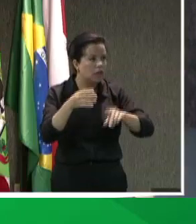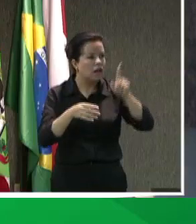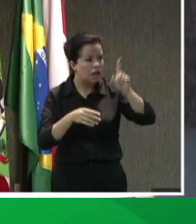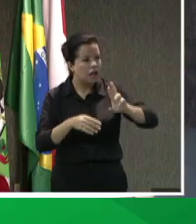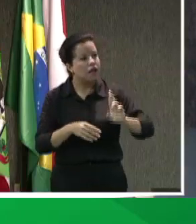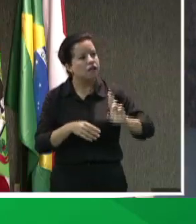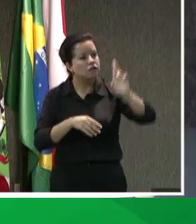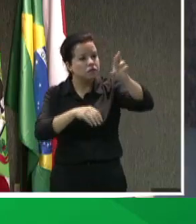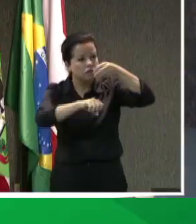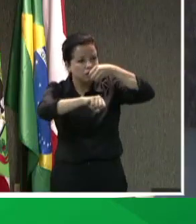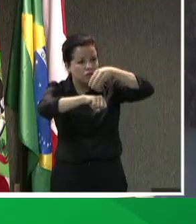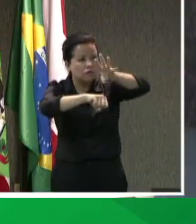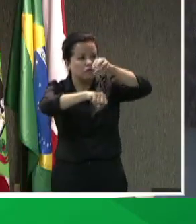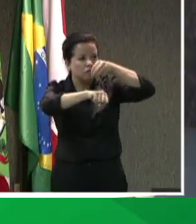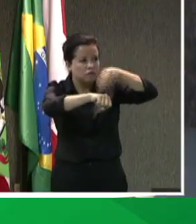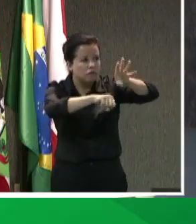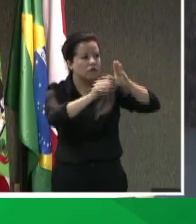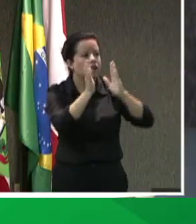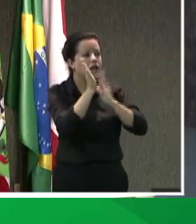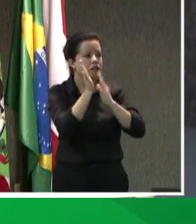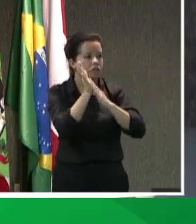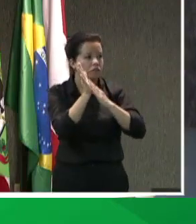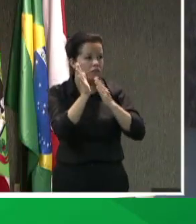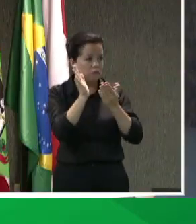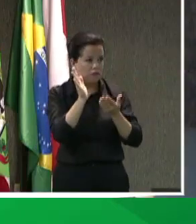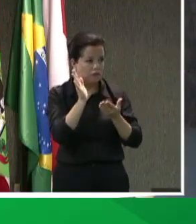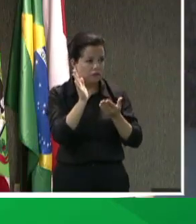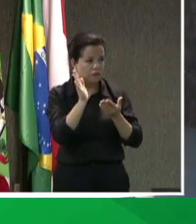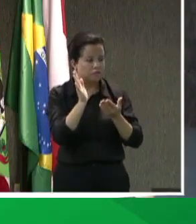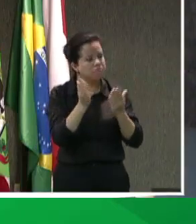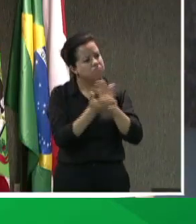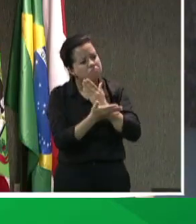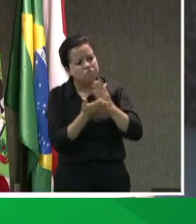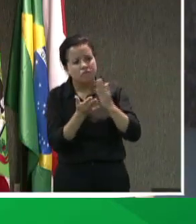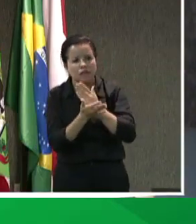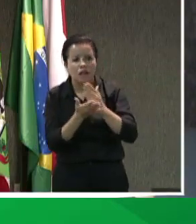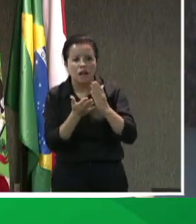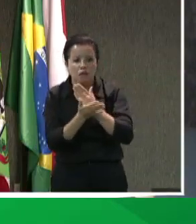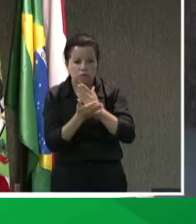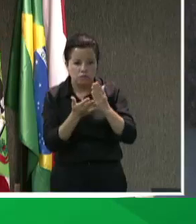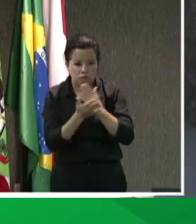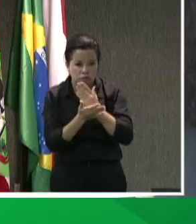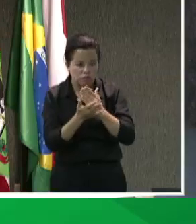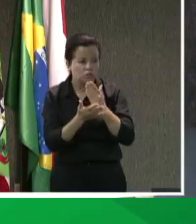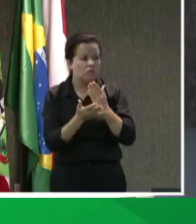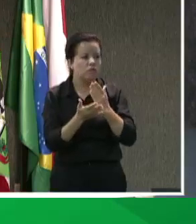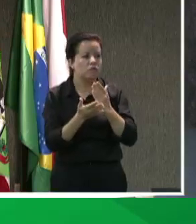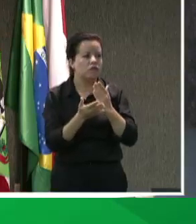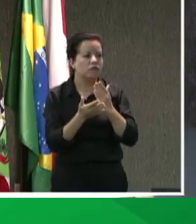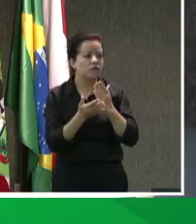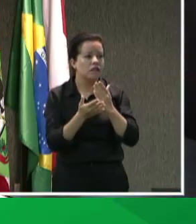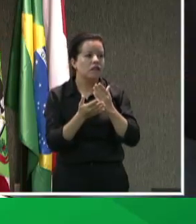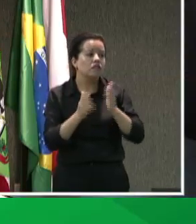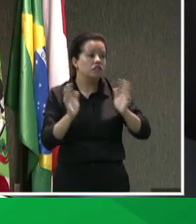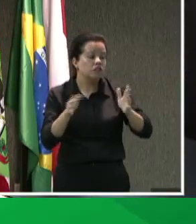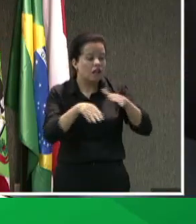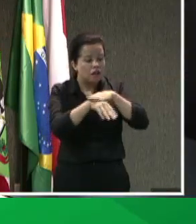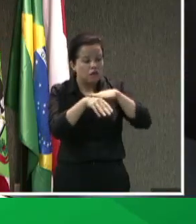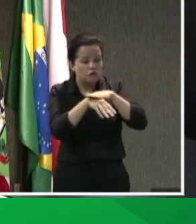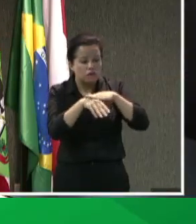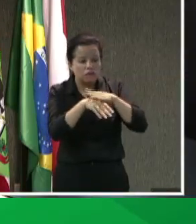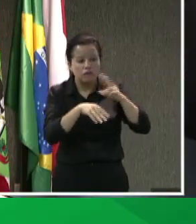pelos encaminhamentos das propostas. Algumas delas, eu estava, inclusive, falando com o vereador aqui, nós temos